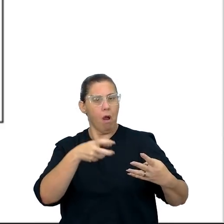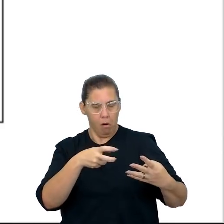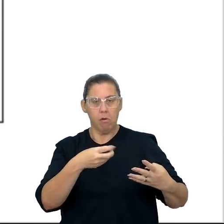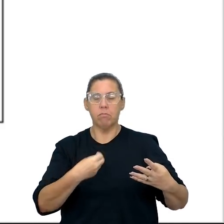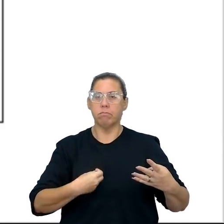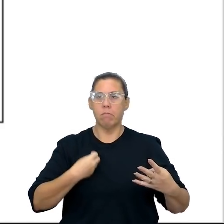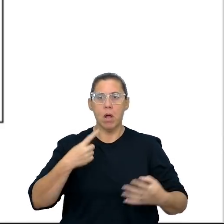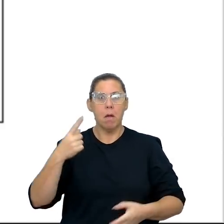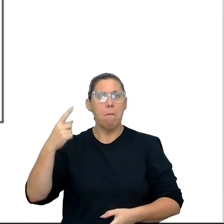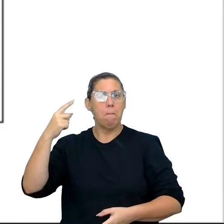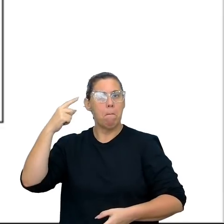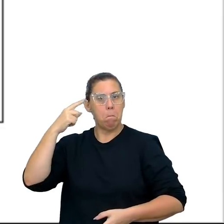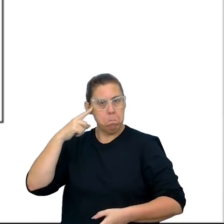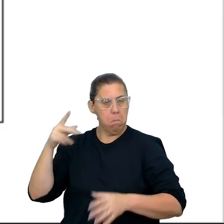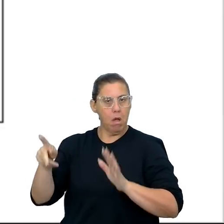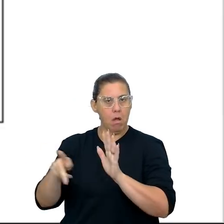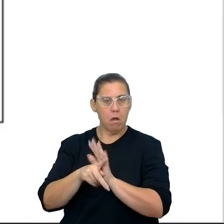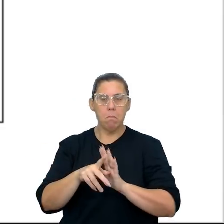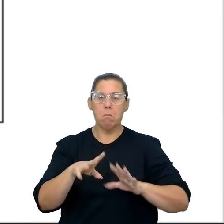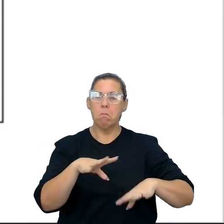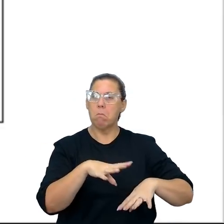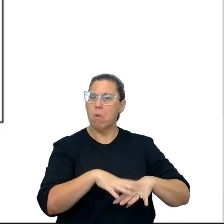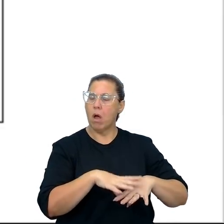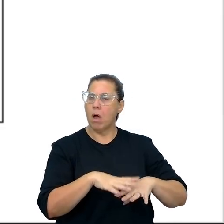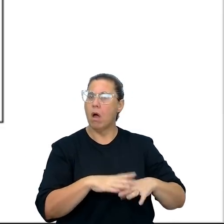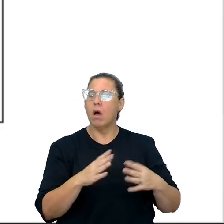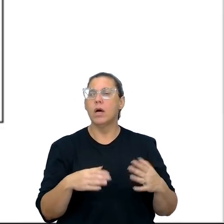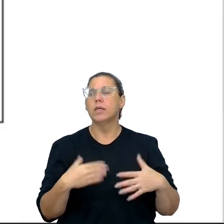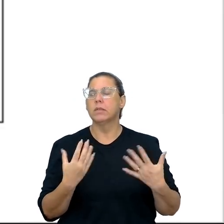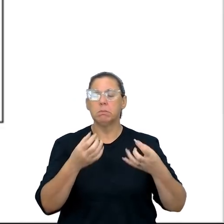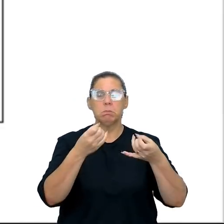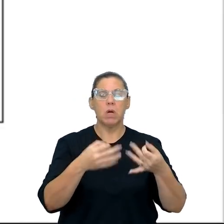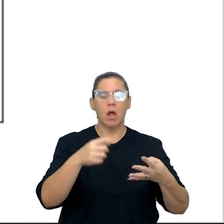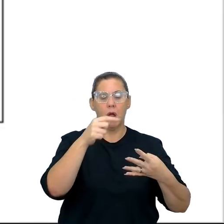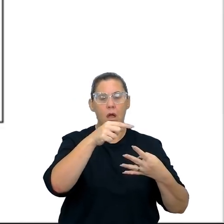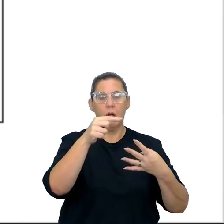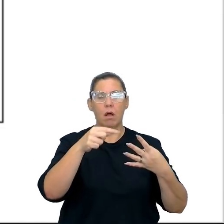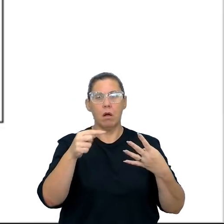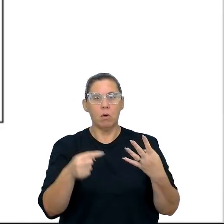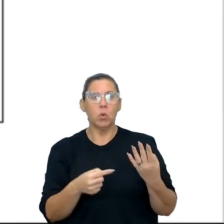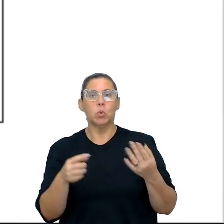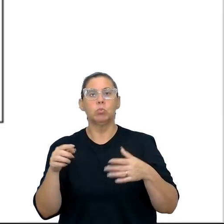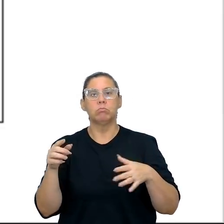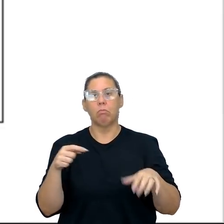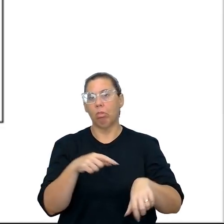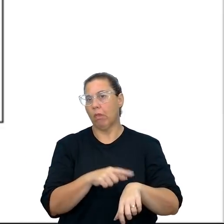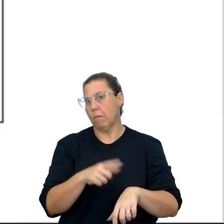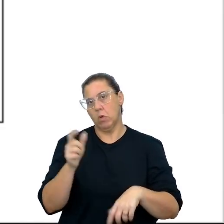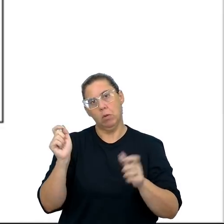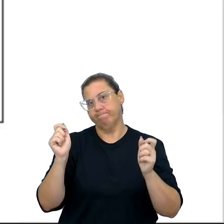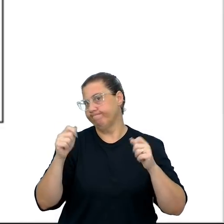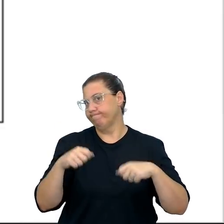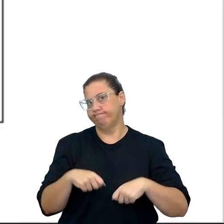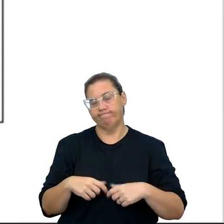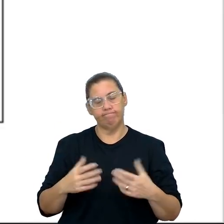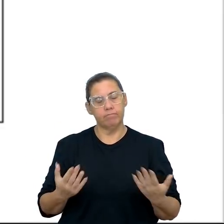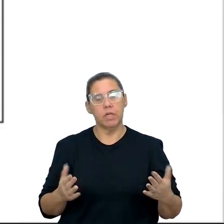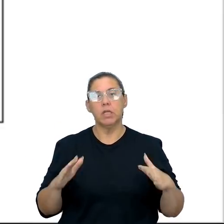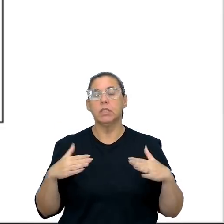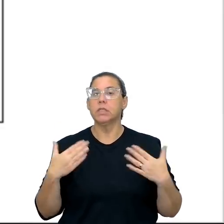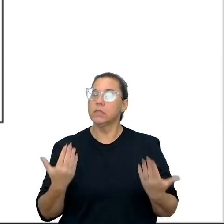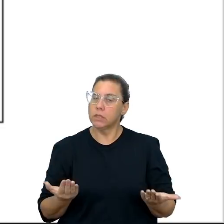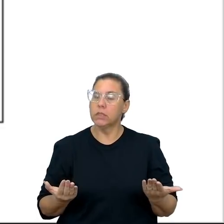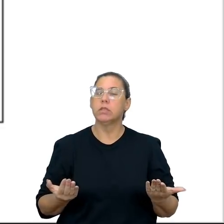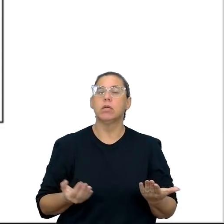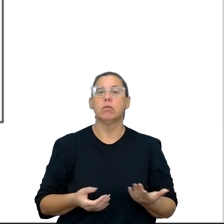presença do pensamento aritmético. Então, falar sobre todos eles, né, com o nosso tempo aqui, não é possível, né? Então, dessa forma,